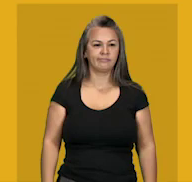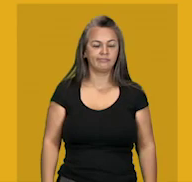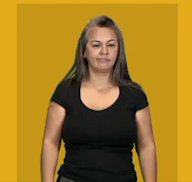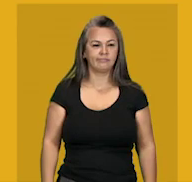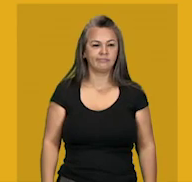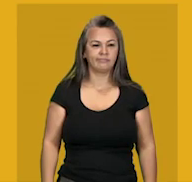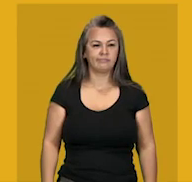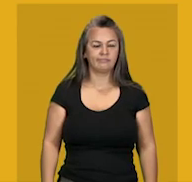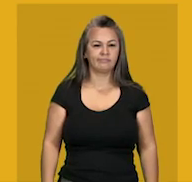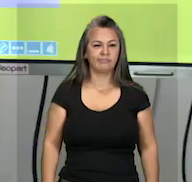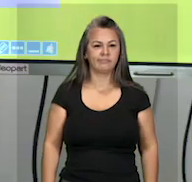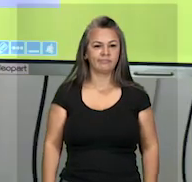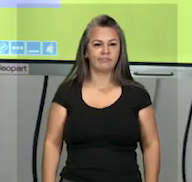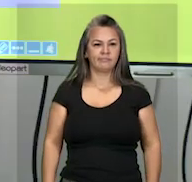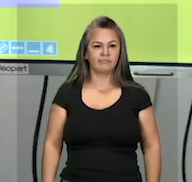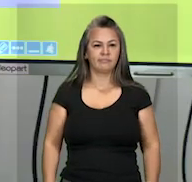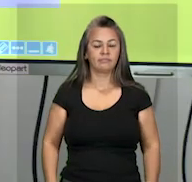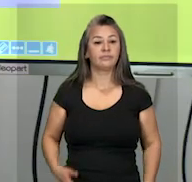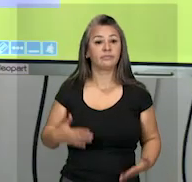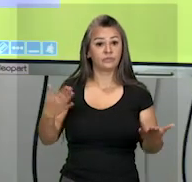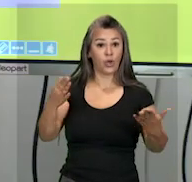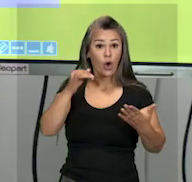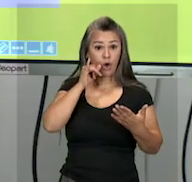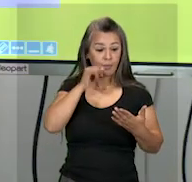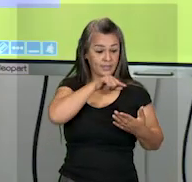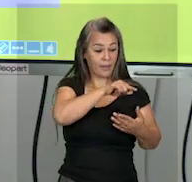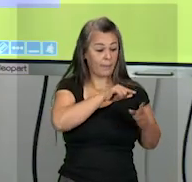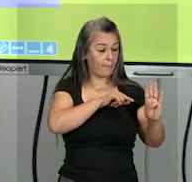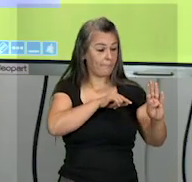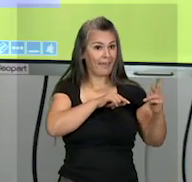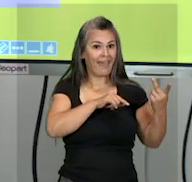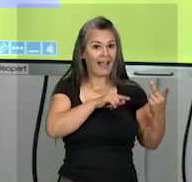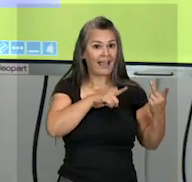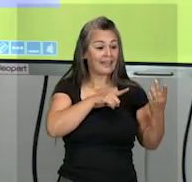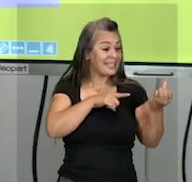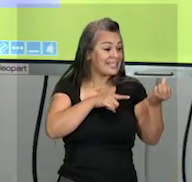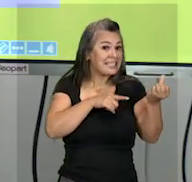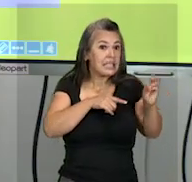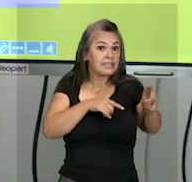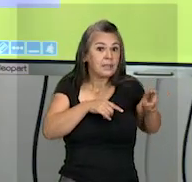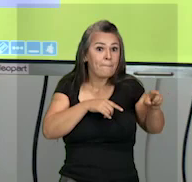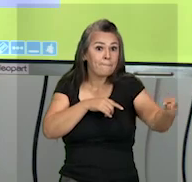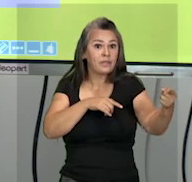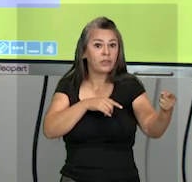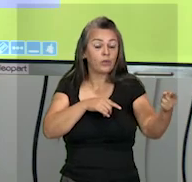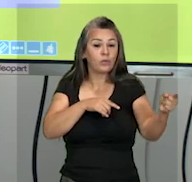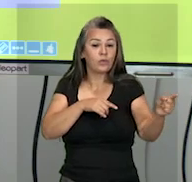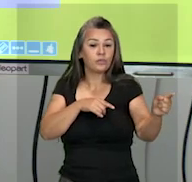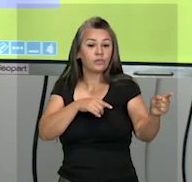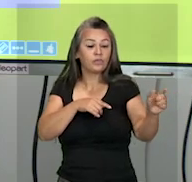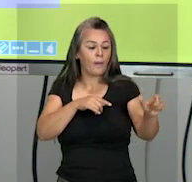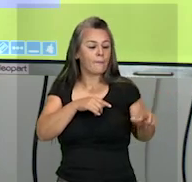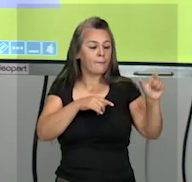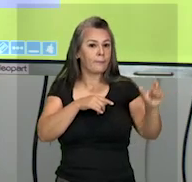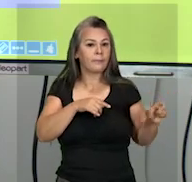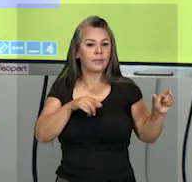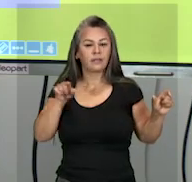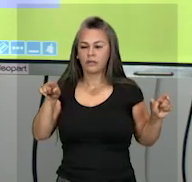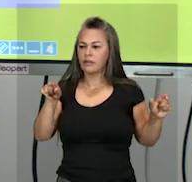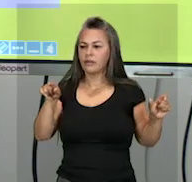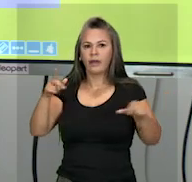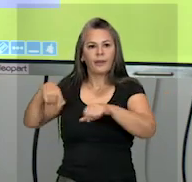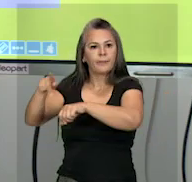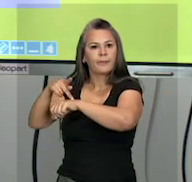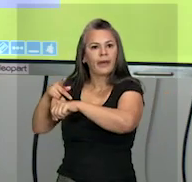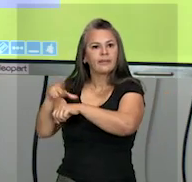vezes. Para vocês terem noção, a metrópole de Belo Horizonte tem 6 milhões de pessoas, que é a mesma população de Singapura. E em